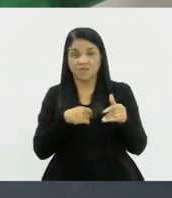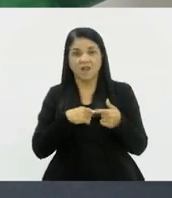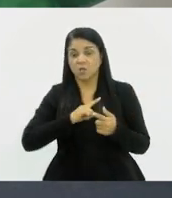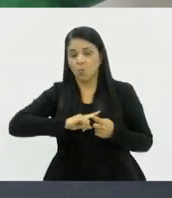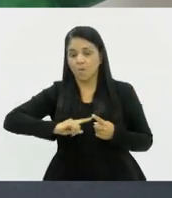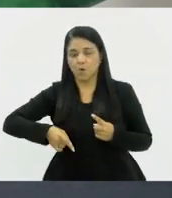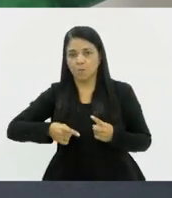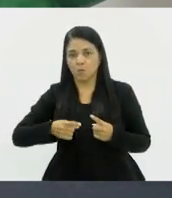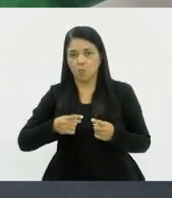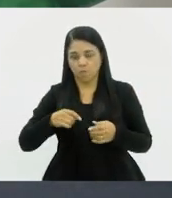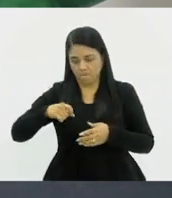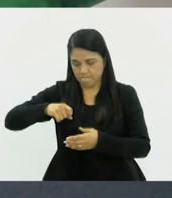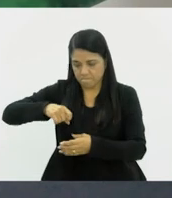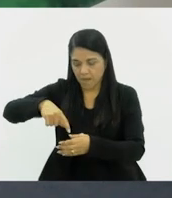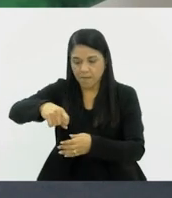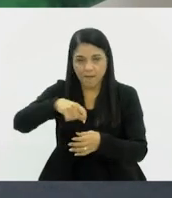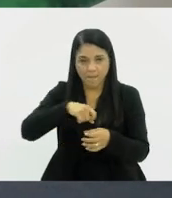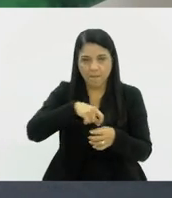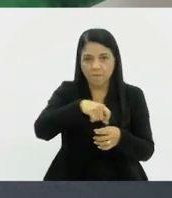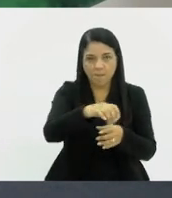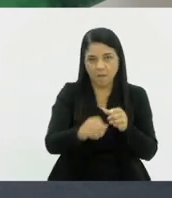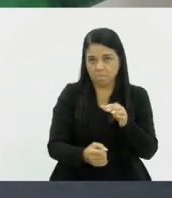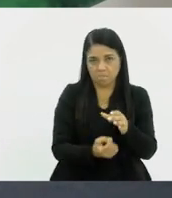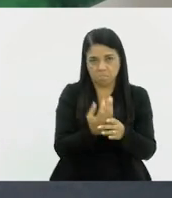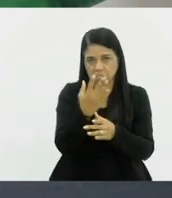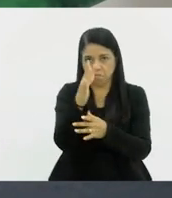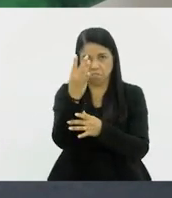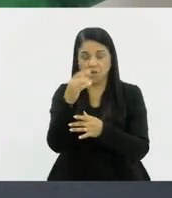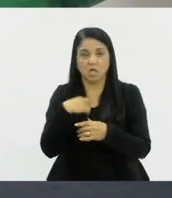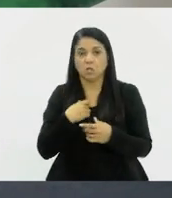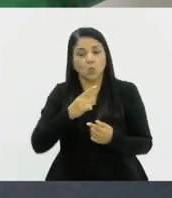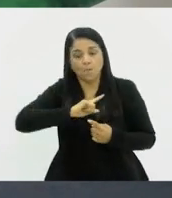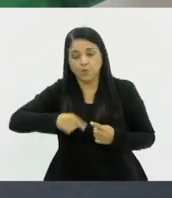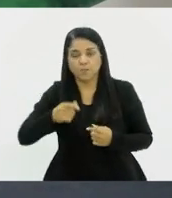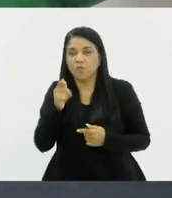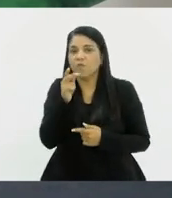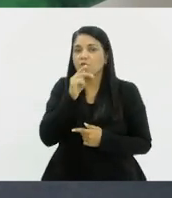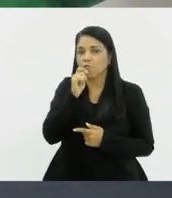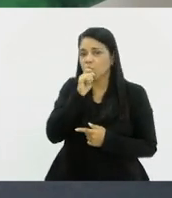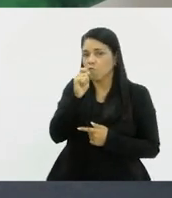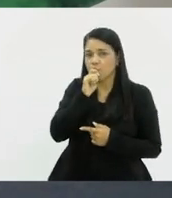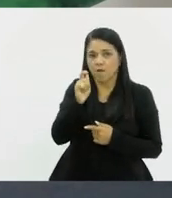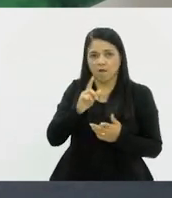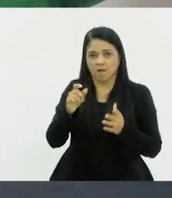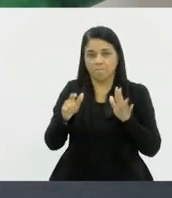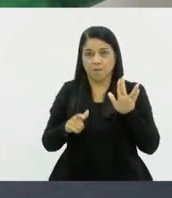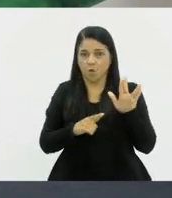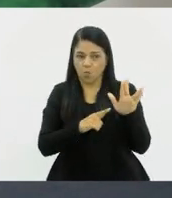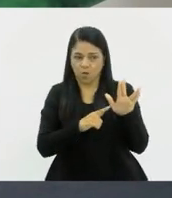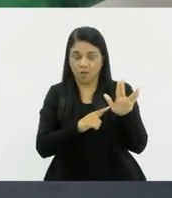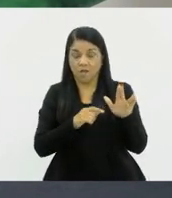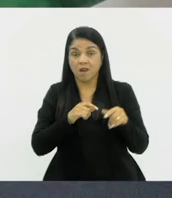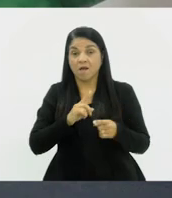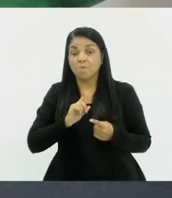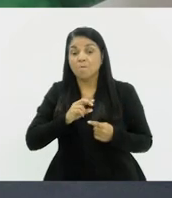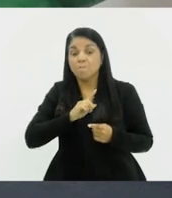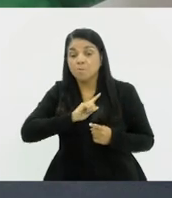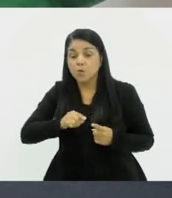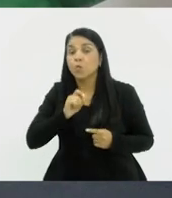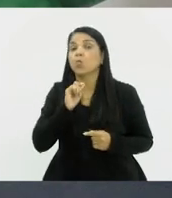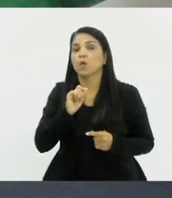a plantação ela não proibiu Fumar Maconha Ela proibiu o pito o pito era algo que era